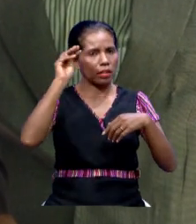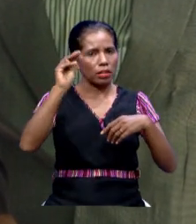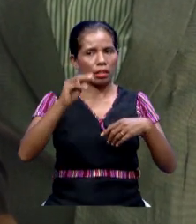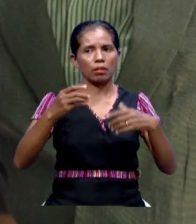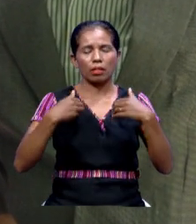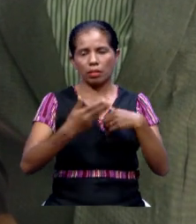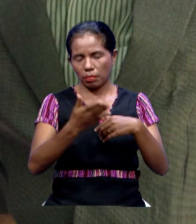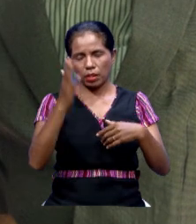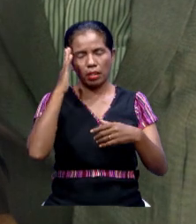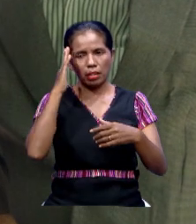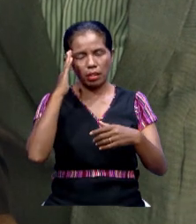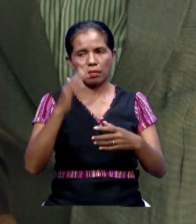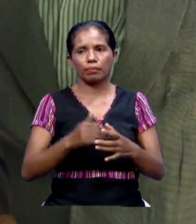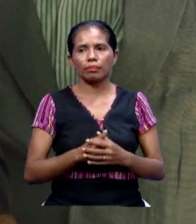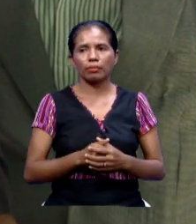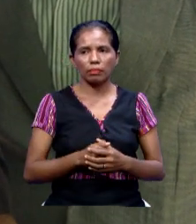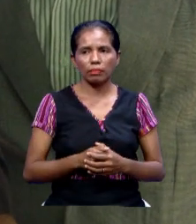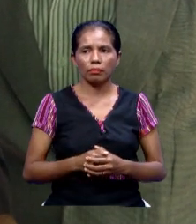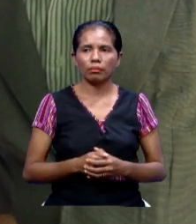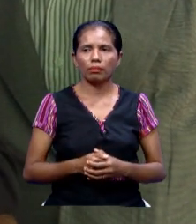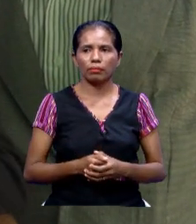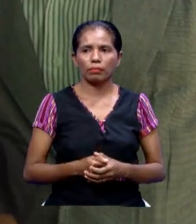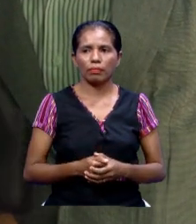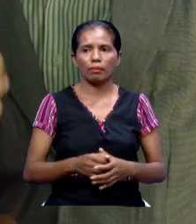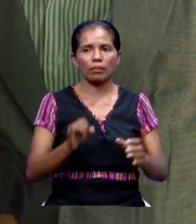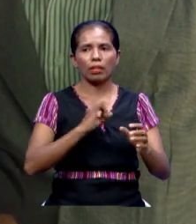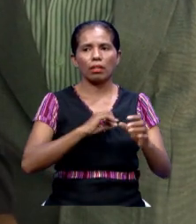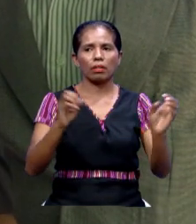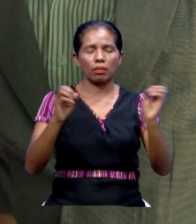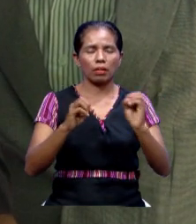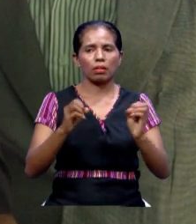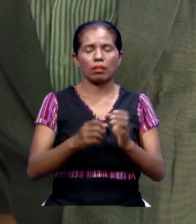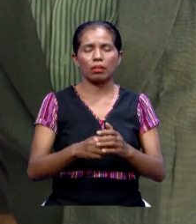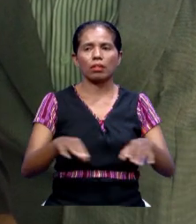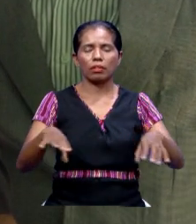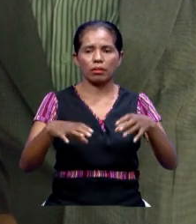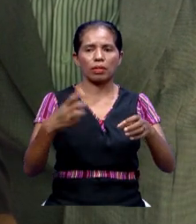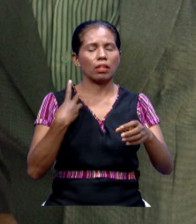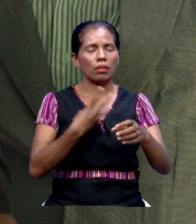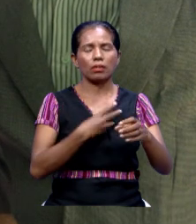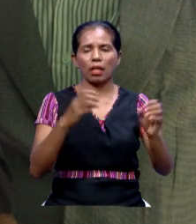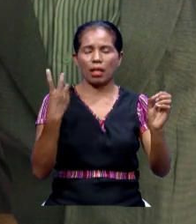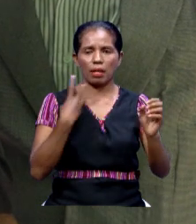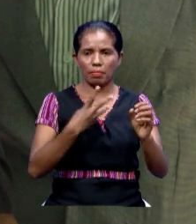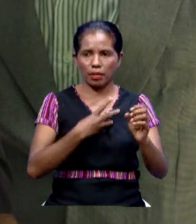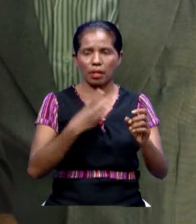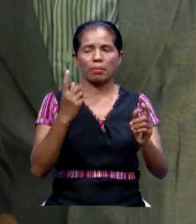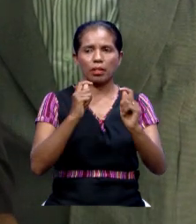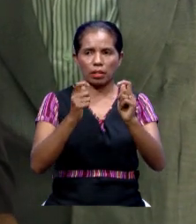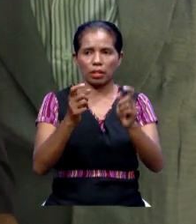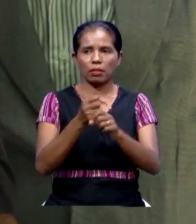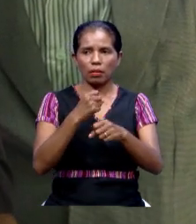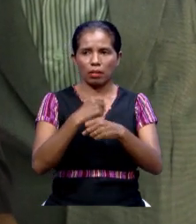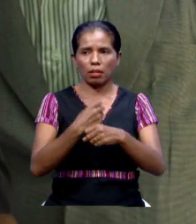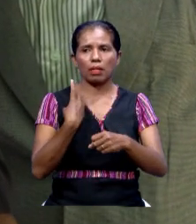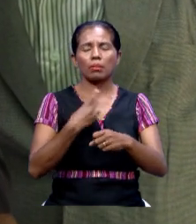bolsa hatene e bem que né hala koia suedian serviço nela osa minian lá é a mi kokoa tu halo mebe a